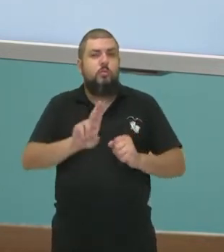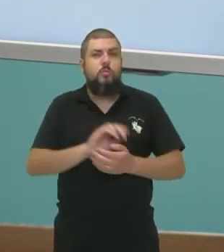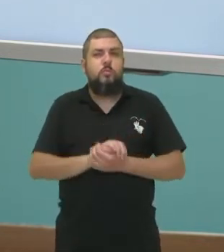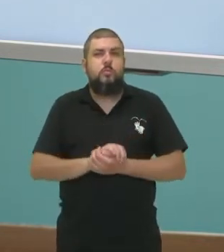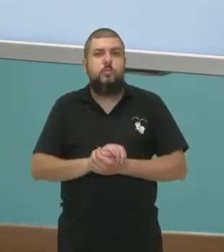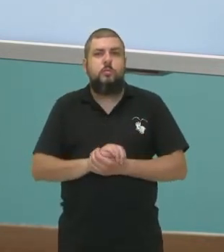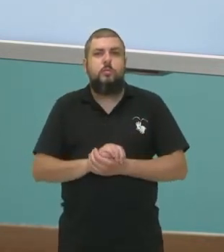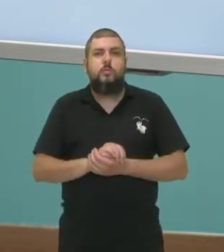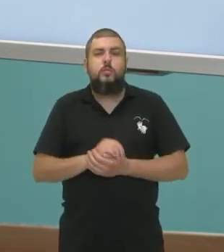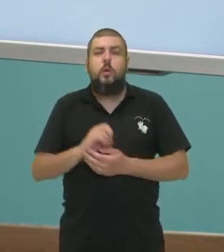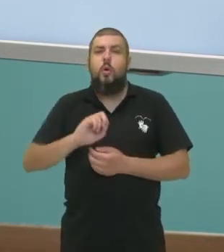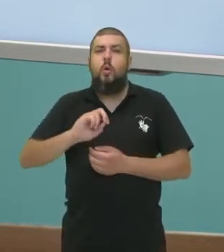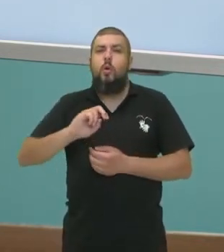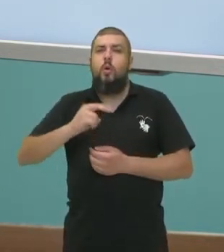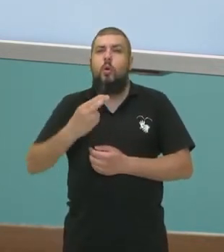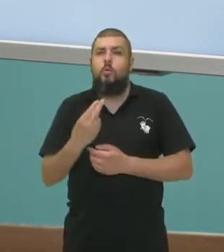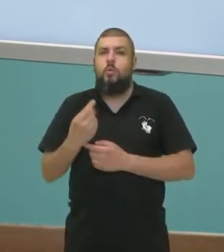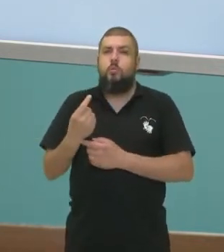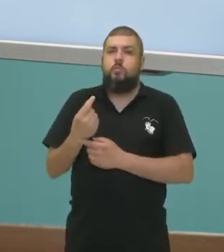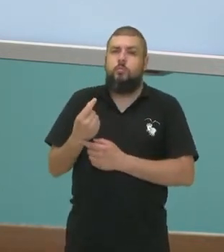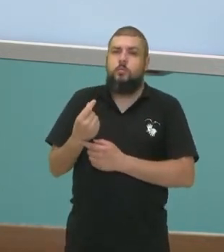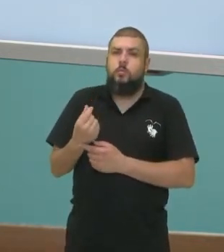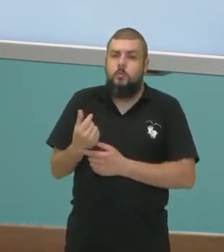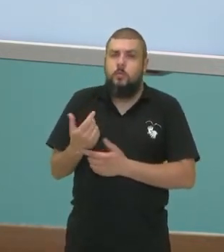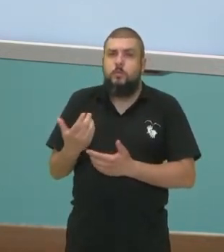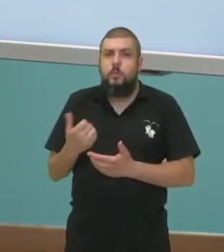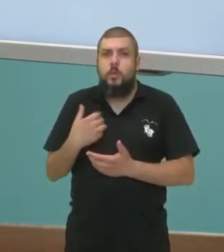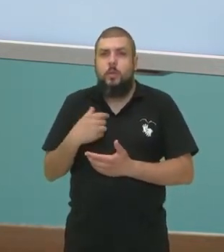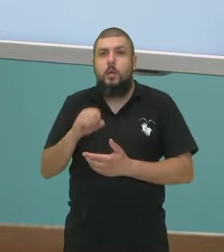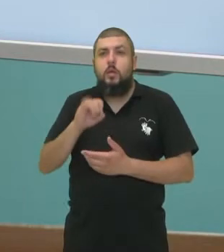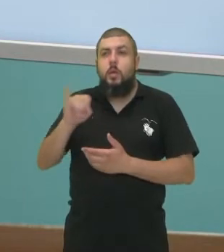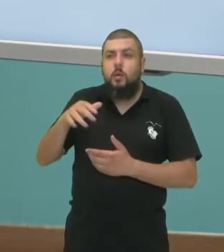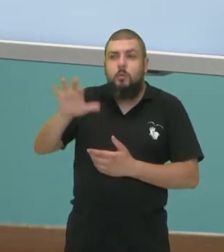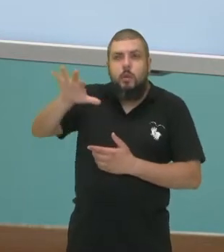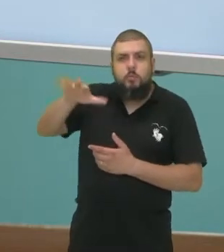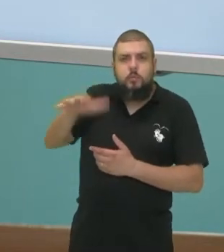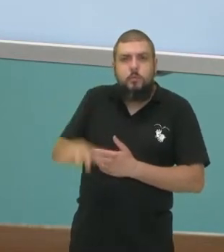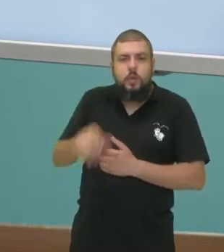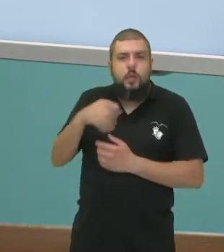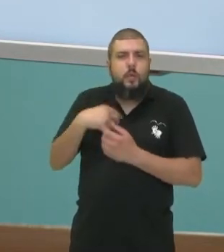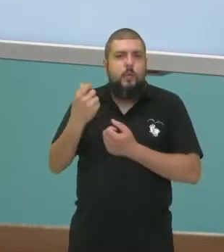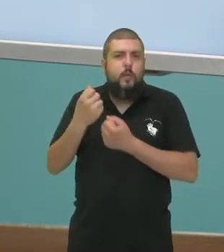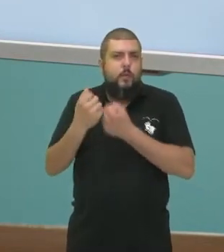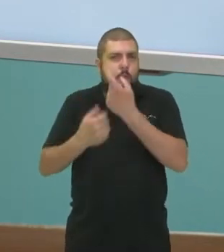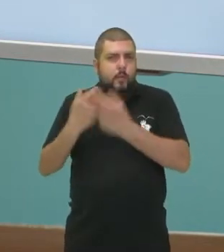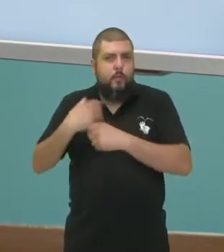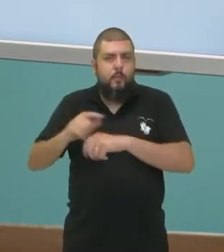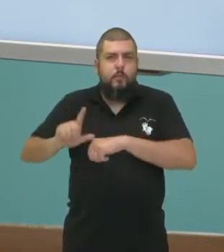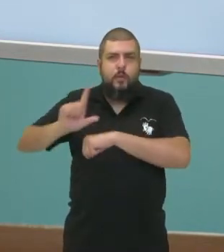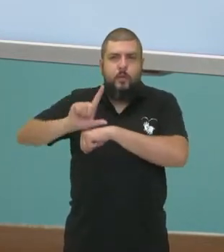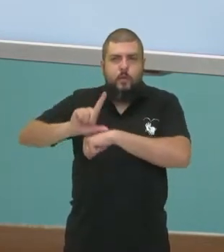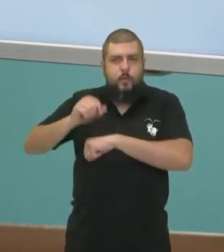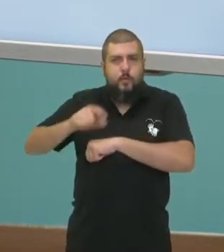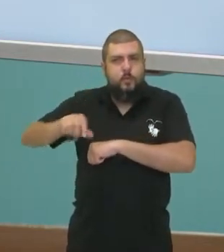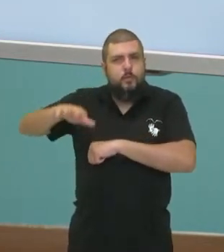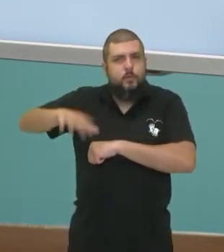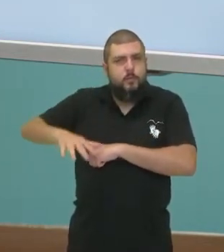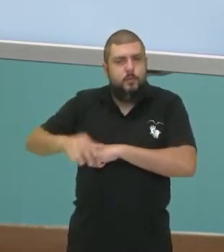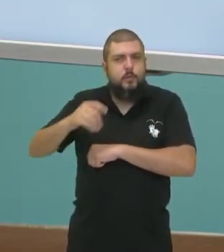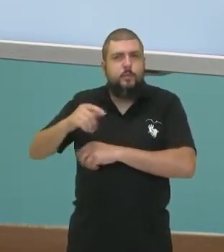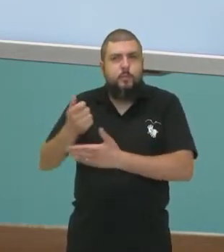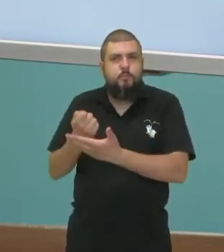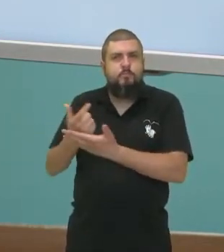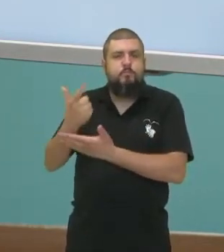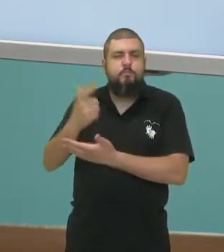el precio. Ou quem sabe, talvez, né, se está na promoção, que muitas vezes a gente compra, né, porque está na promoção. Então, o que que